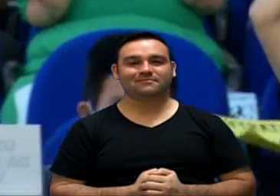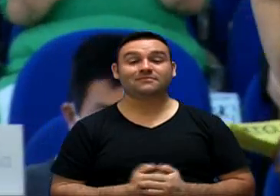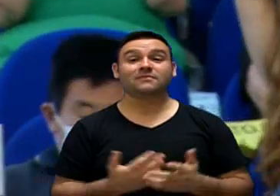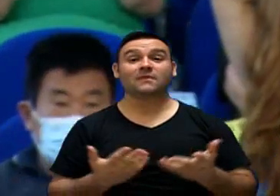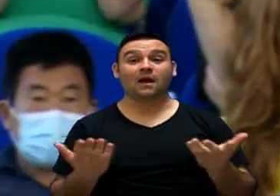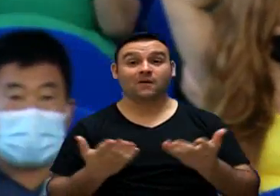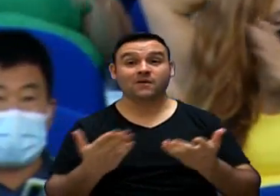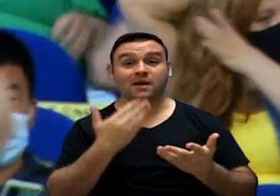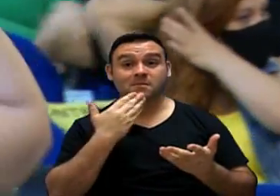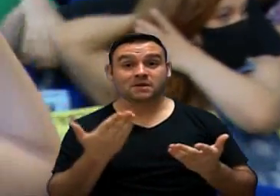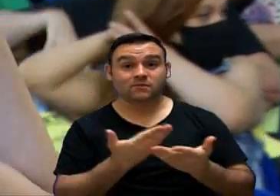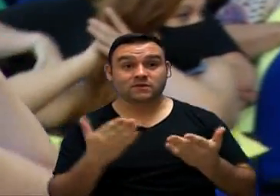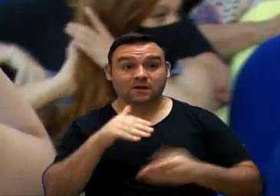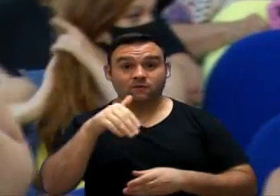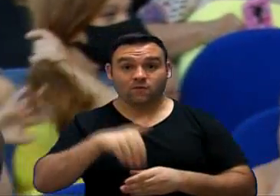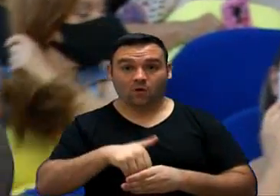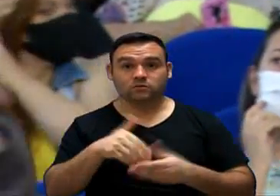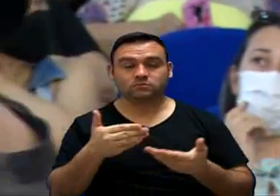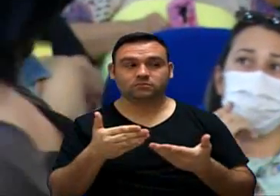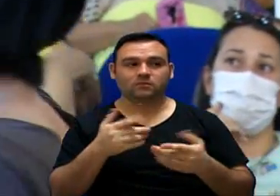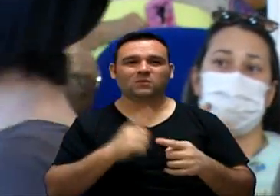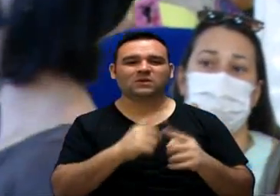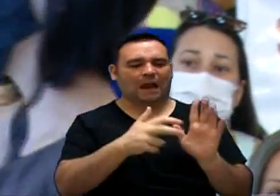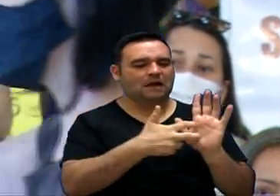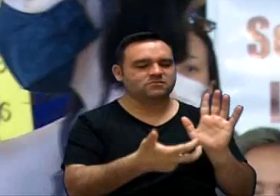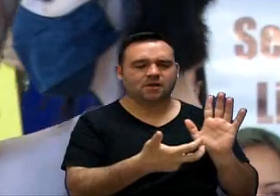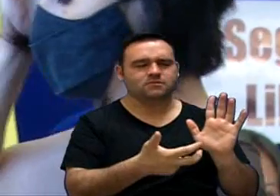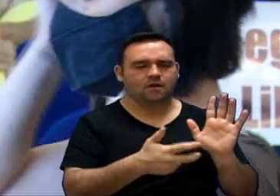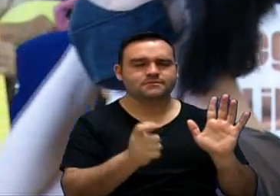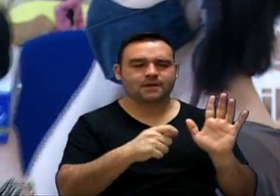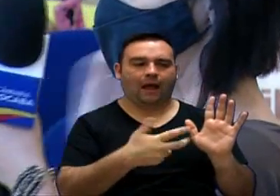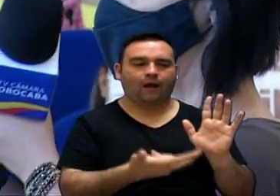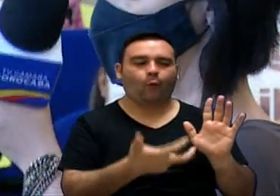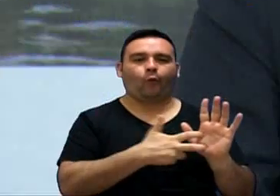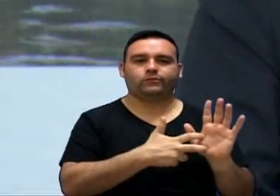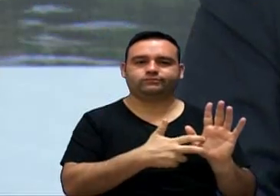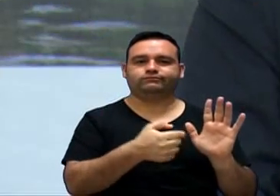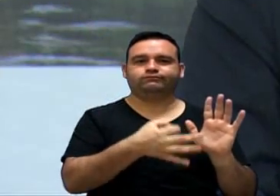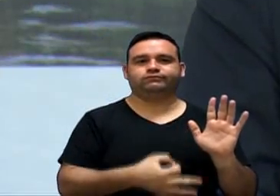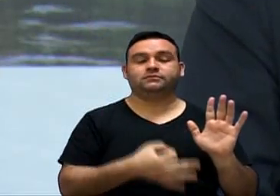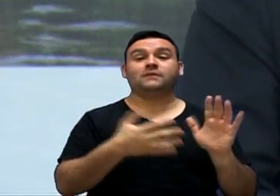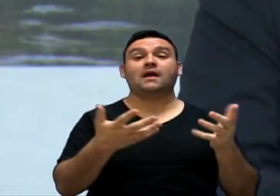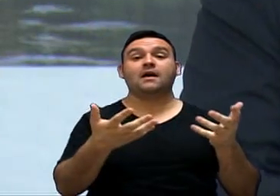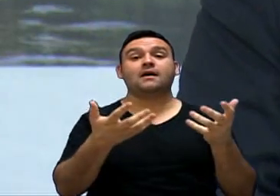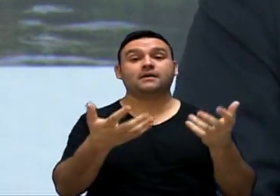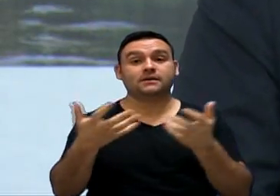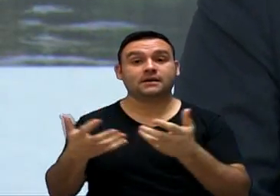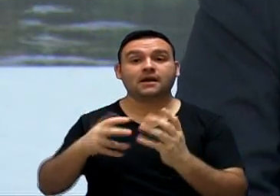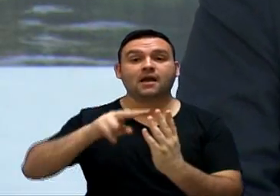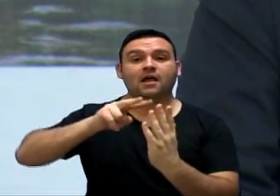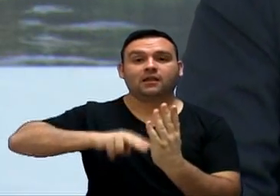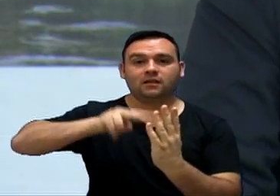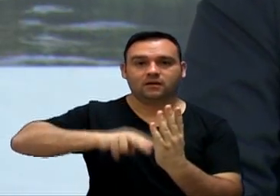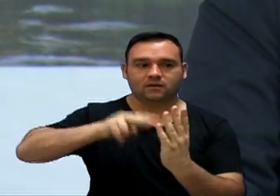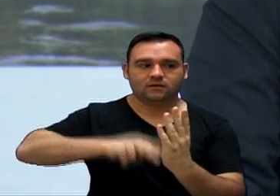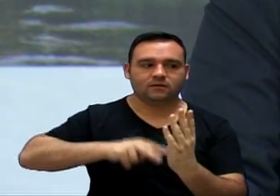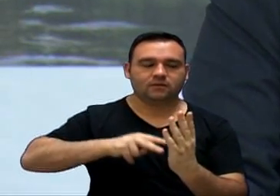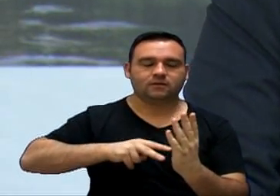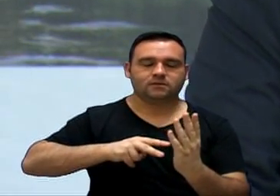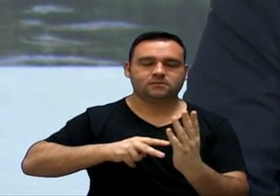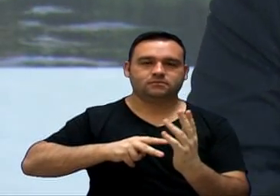E para pedir o voto, né, para a gente quebrar essa inconstitucionalidade, eu gostaria de fazer a leitura, já